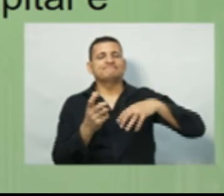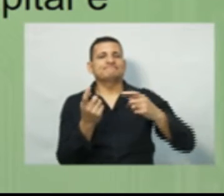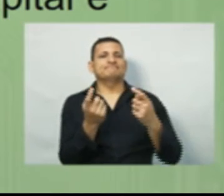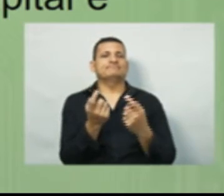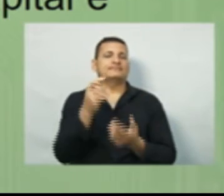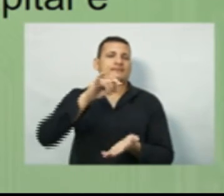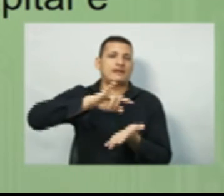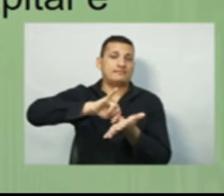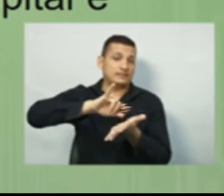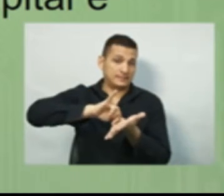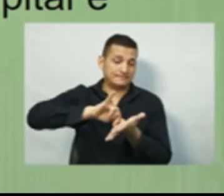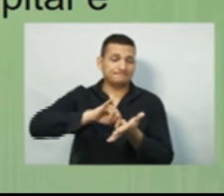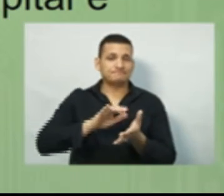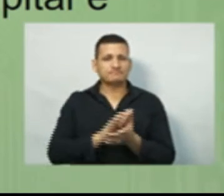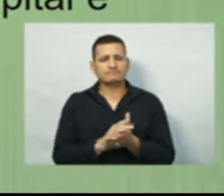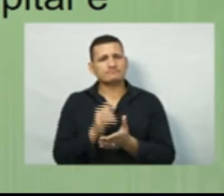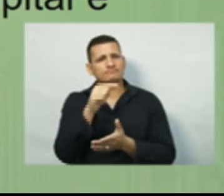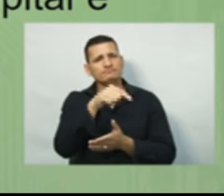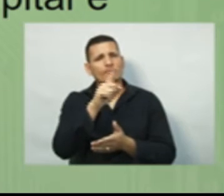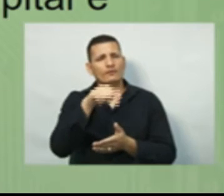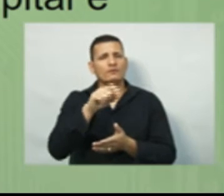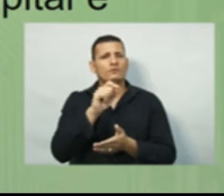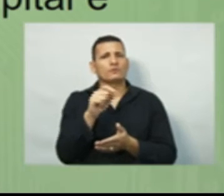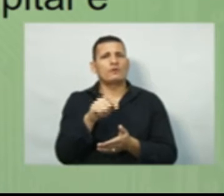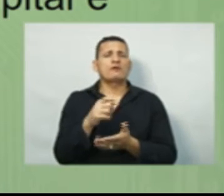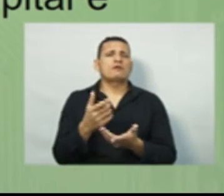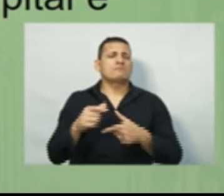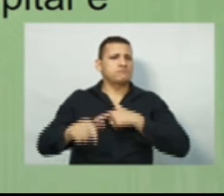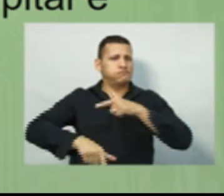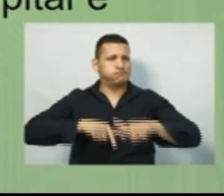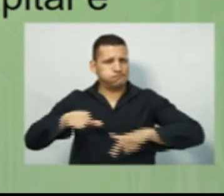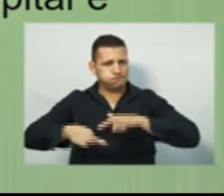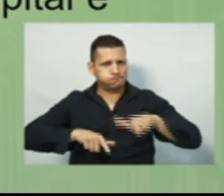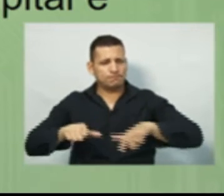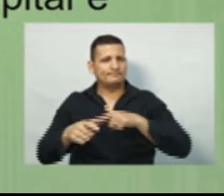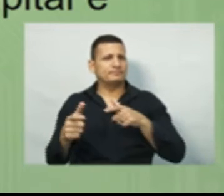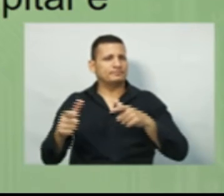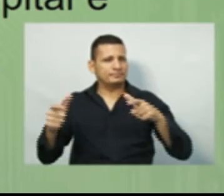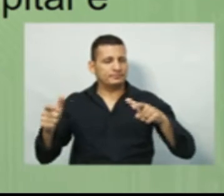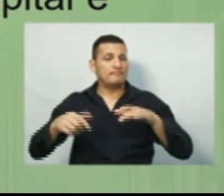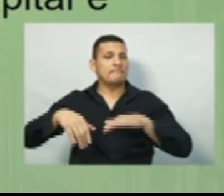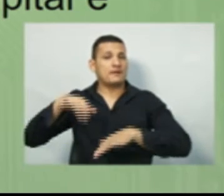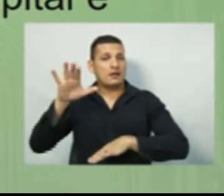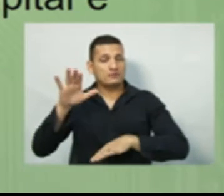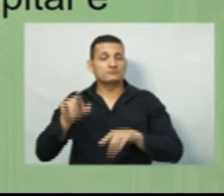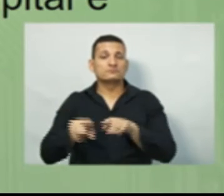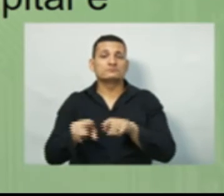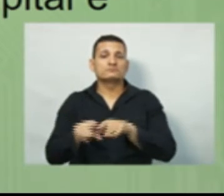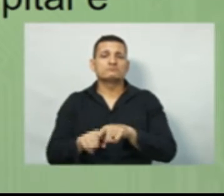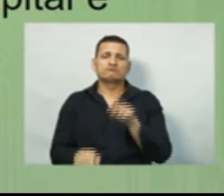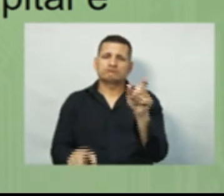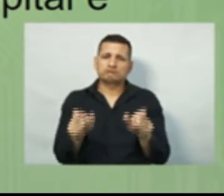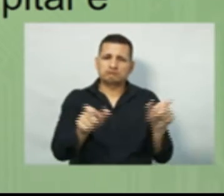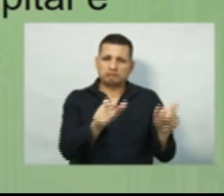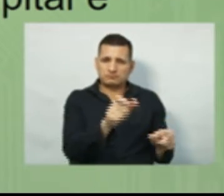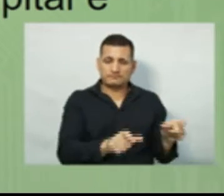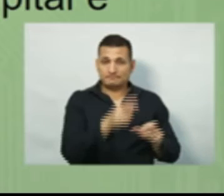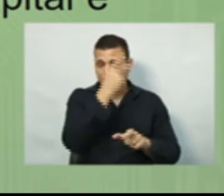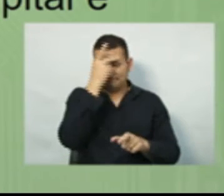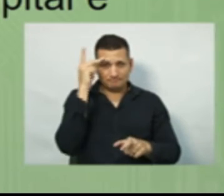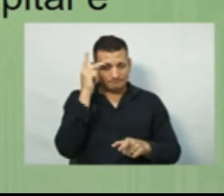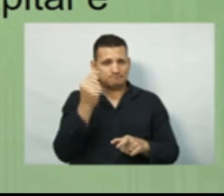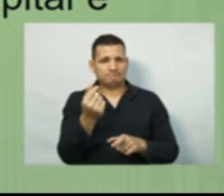caracteriza pelo aumento sustentável da produtividade ou da renda por habitante, acompanhado por